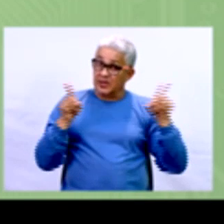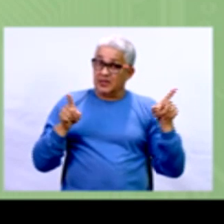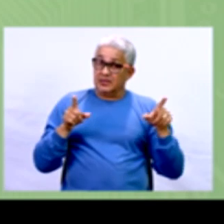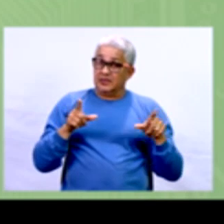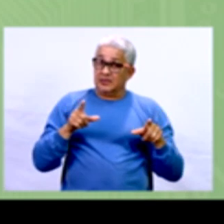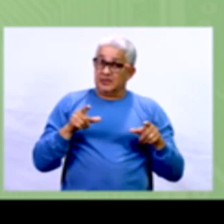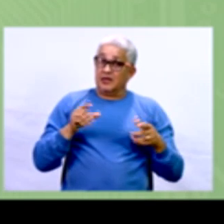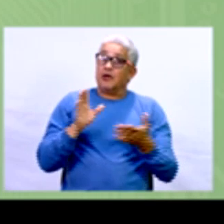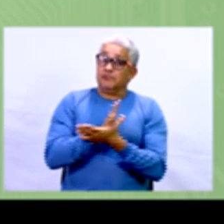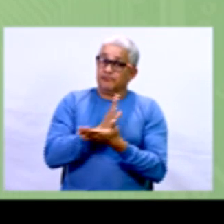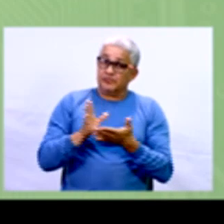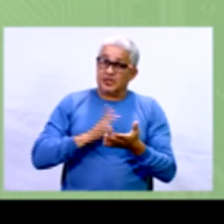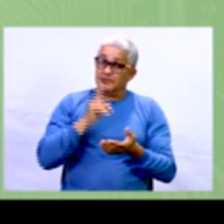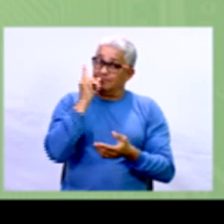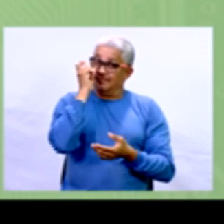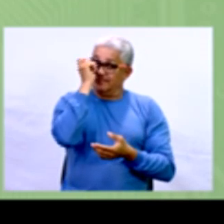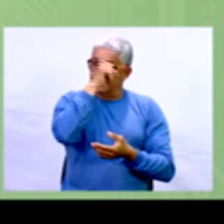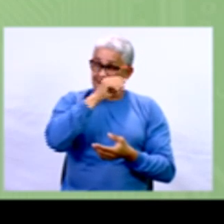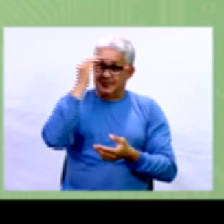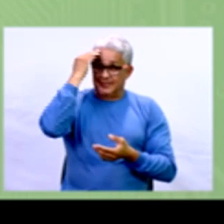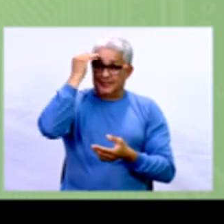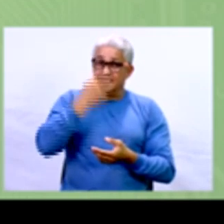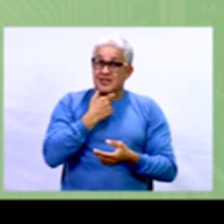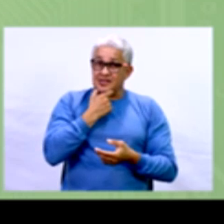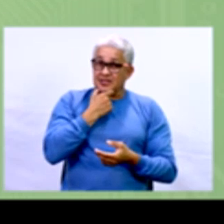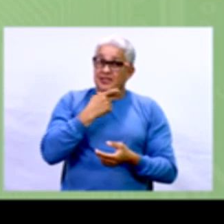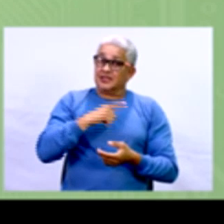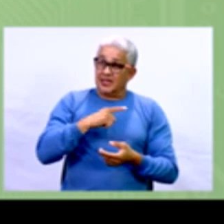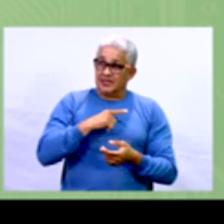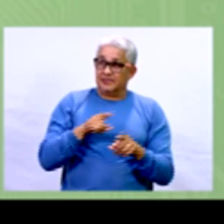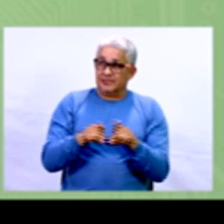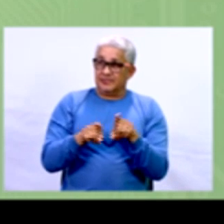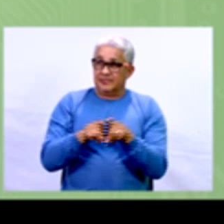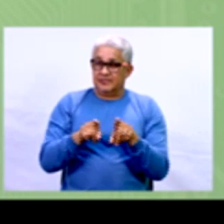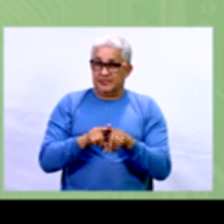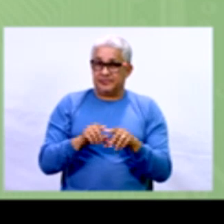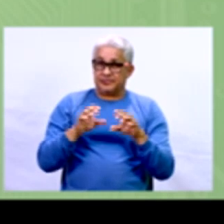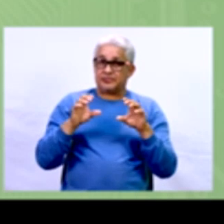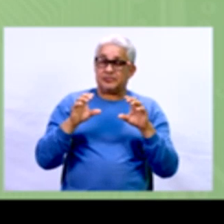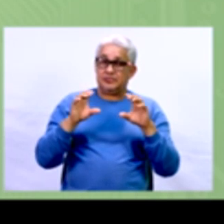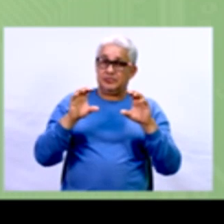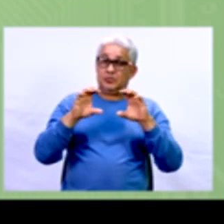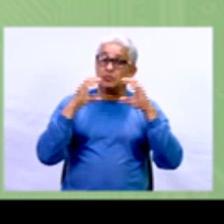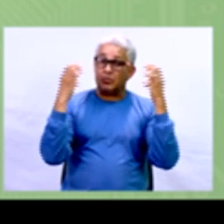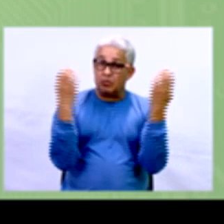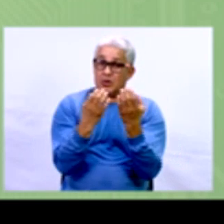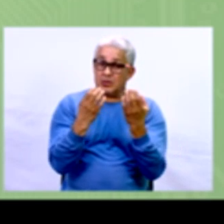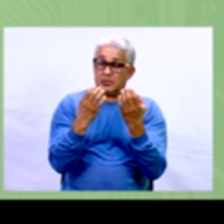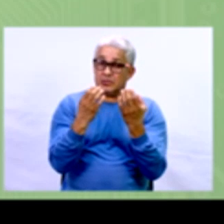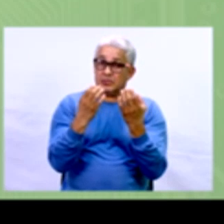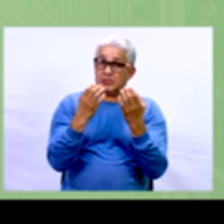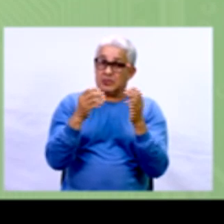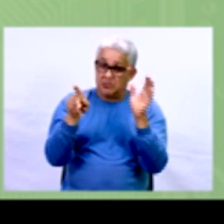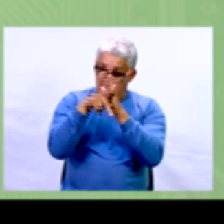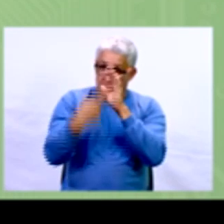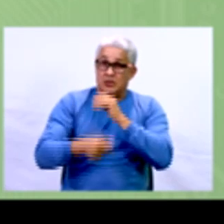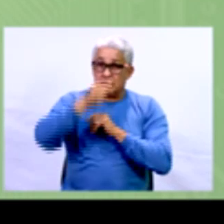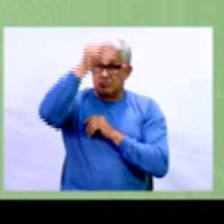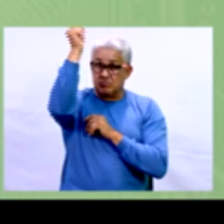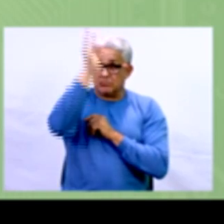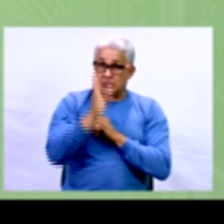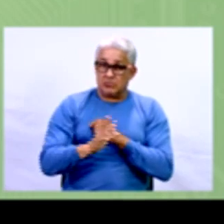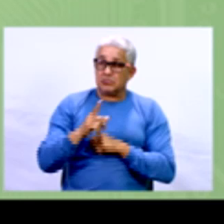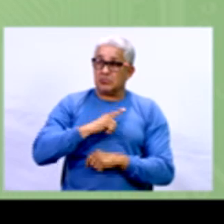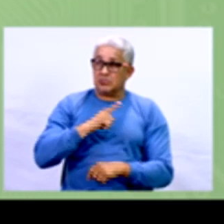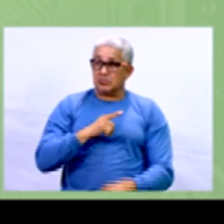tem dificuldade em entender o inglês, nós temos aqui também a comunidade do GIMP no Brasil, que